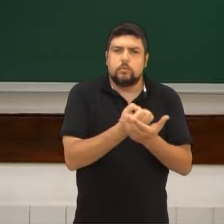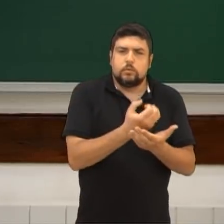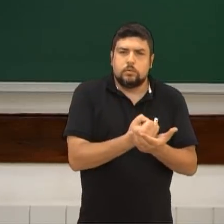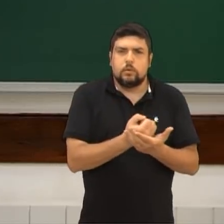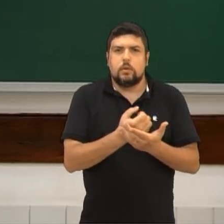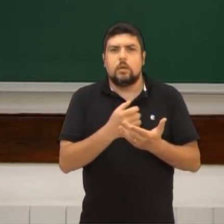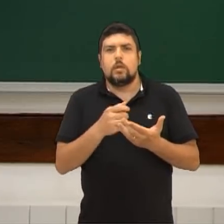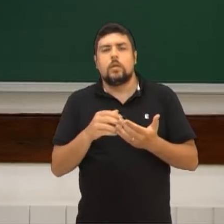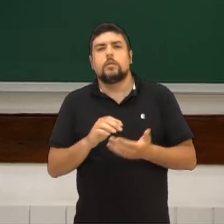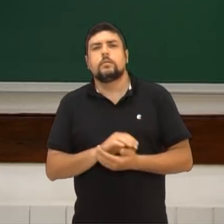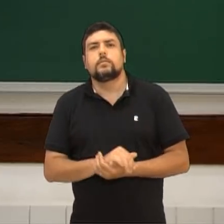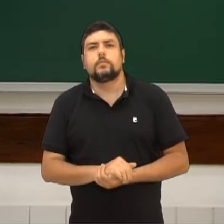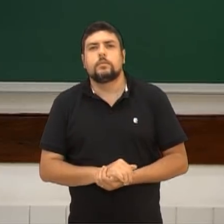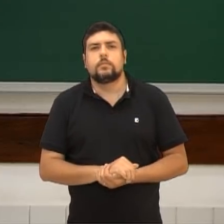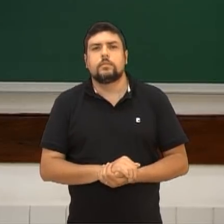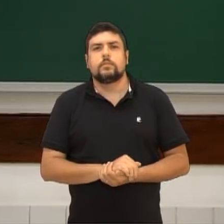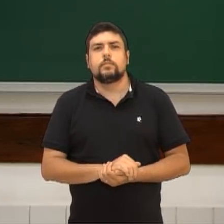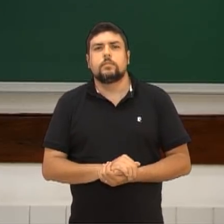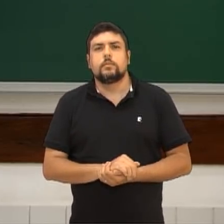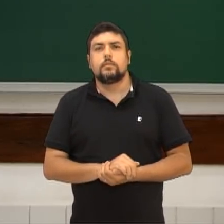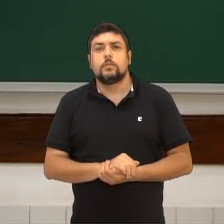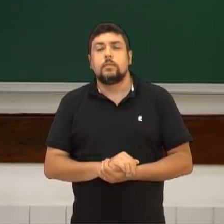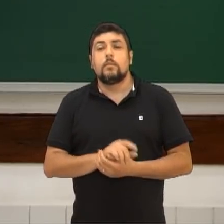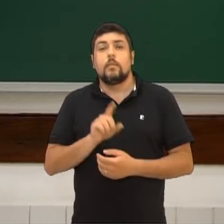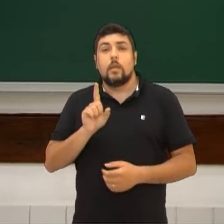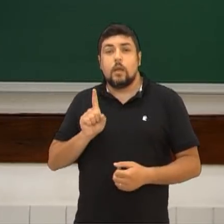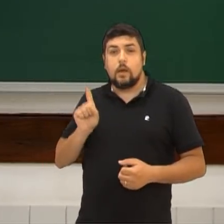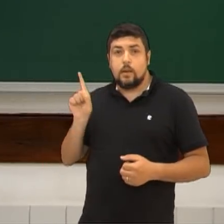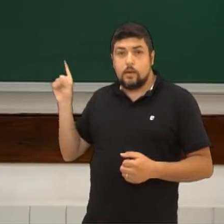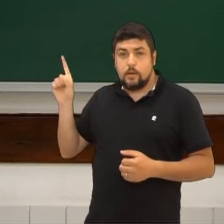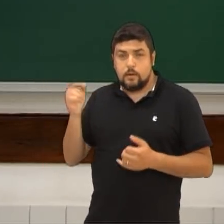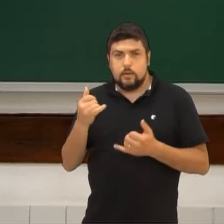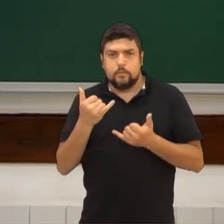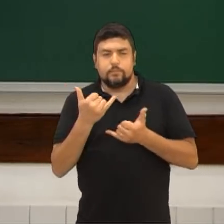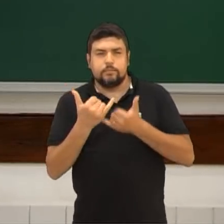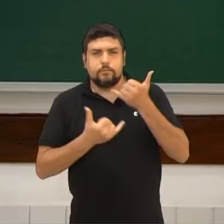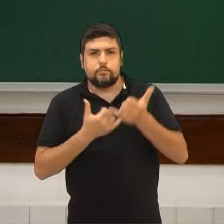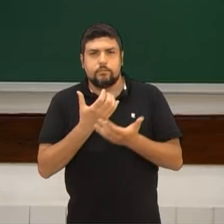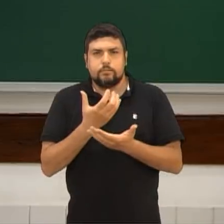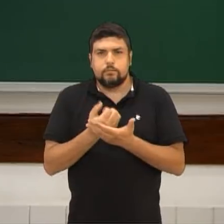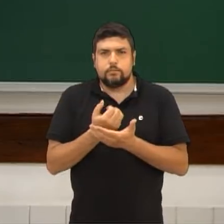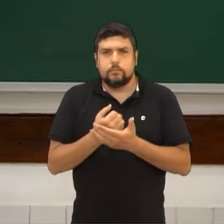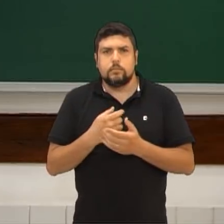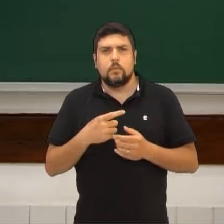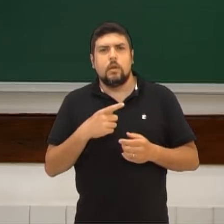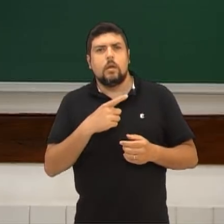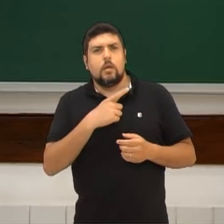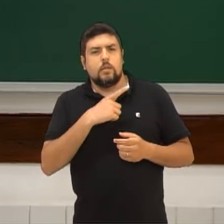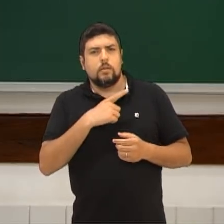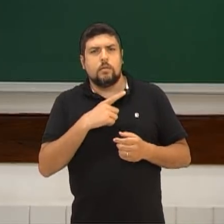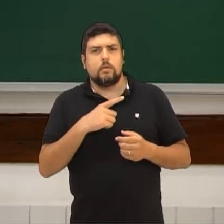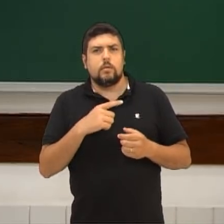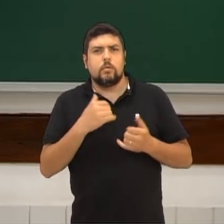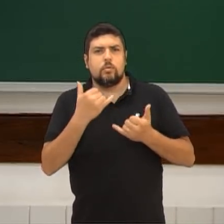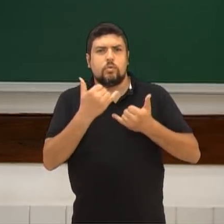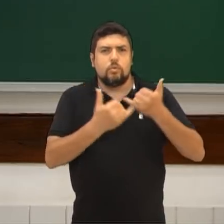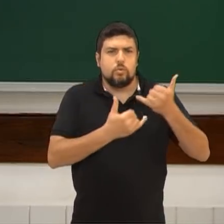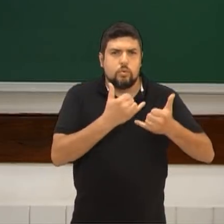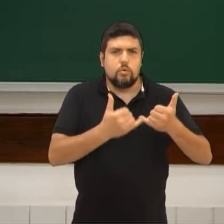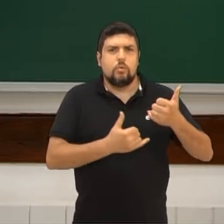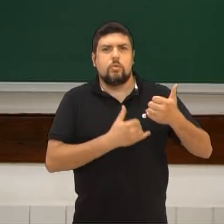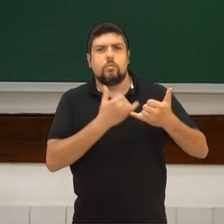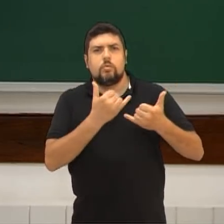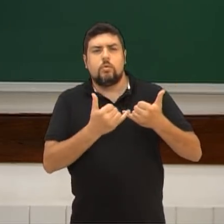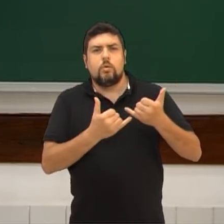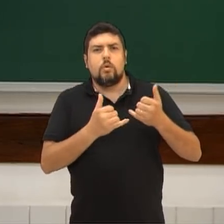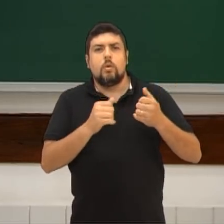do aplicativo ou até mesmo acessar o site. Nesse aplicativo, você tem as alternativas de jogos, onde